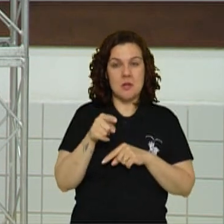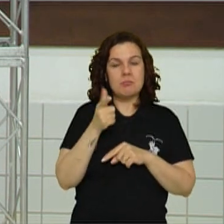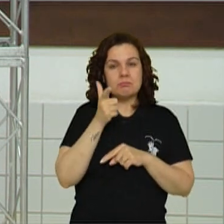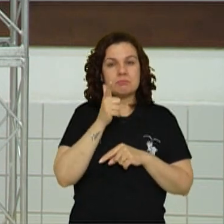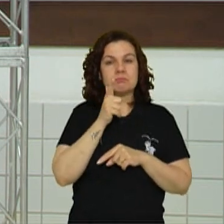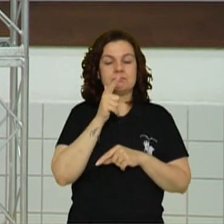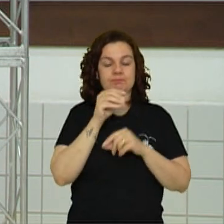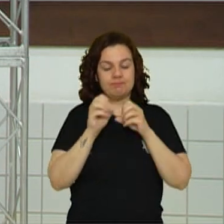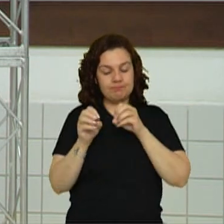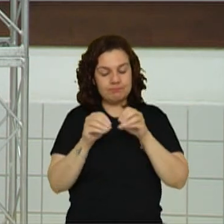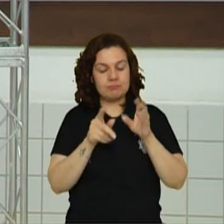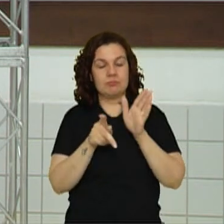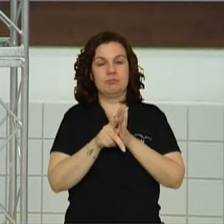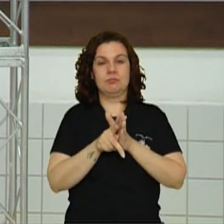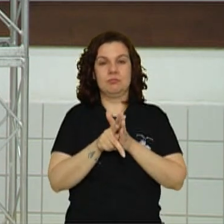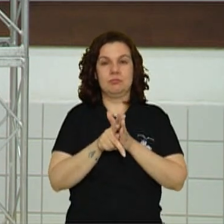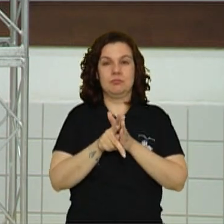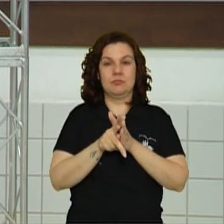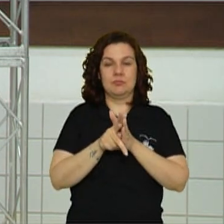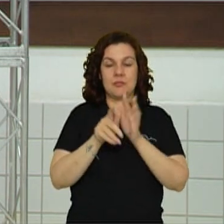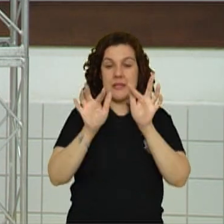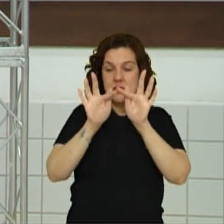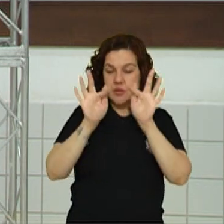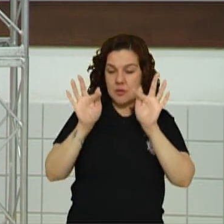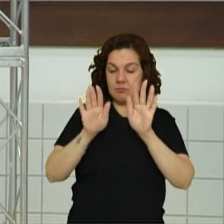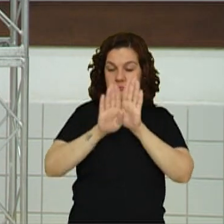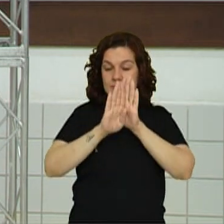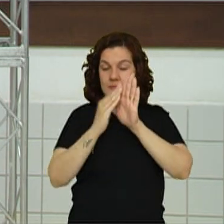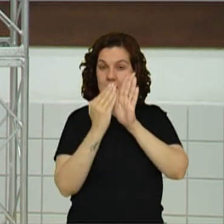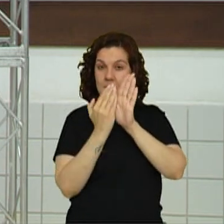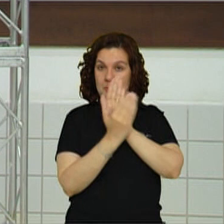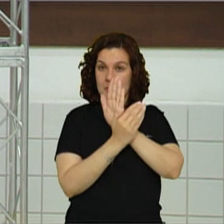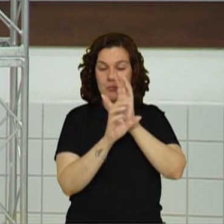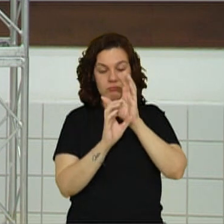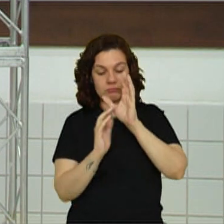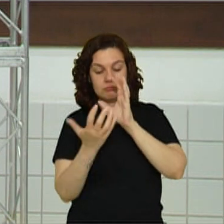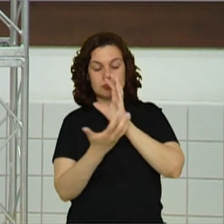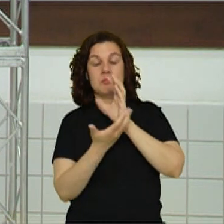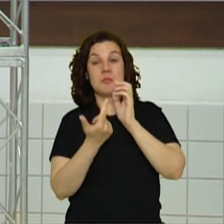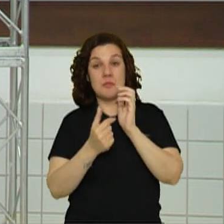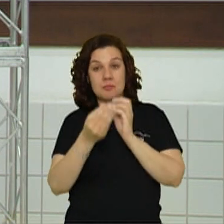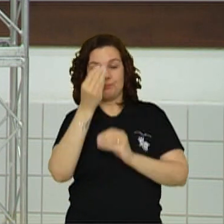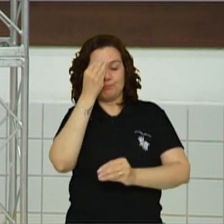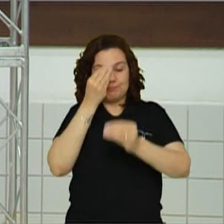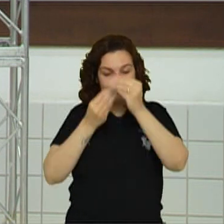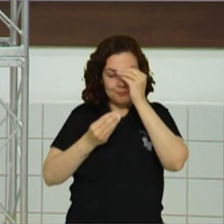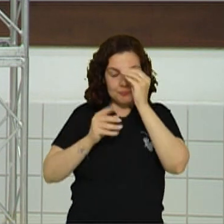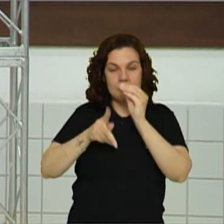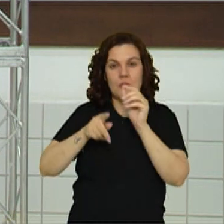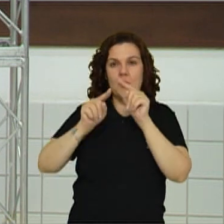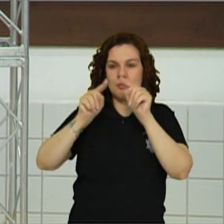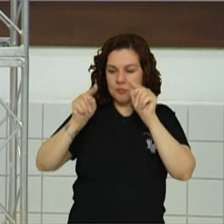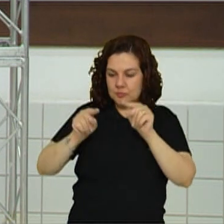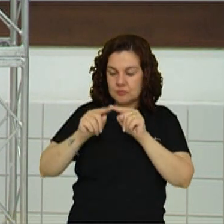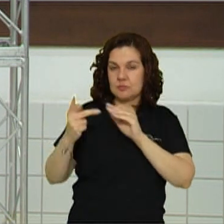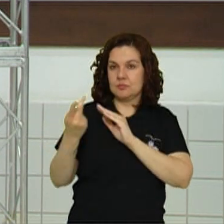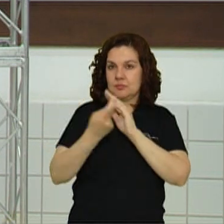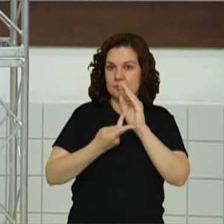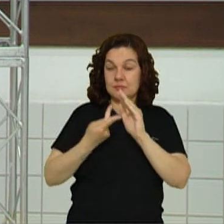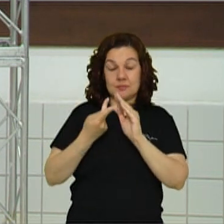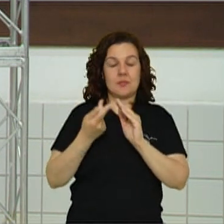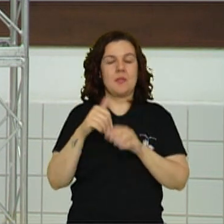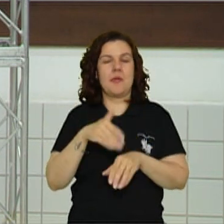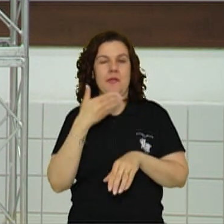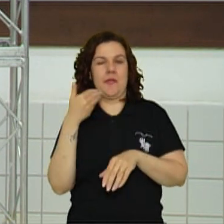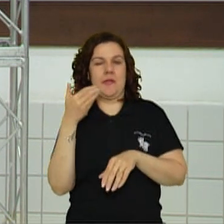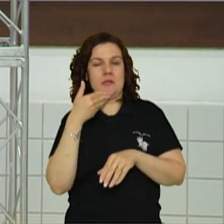trabalhando questões de geometria plana, geometria espacial, porque você já vai se habituando com o formato da figura, ok?